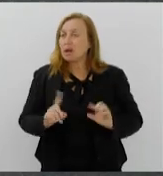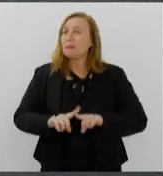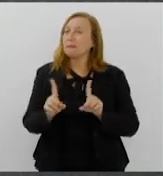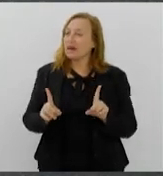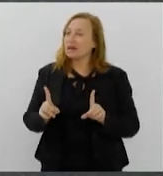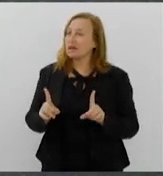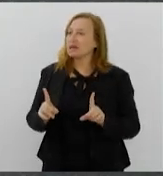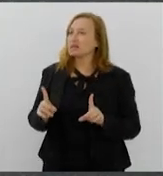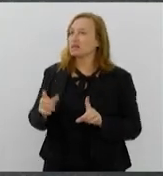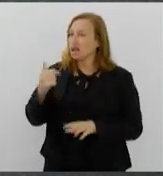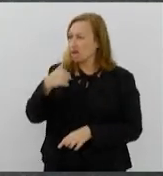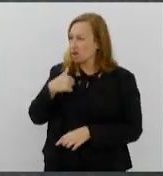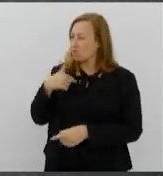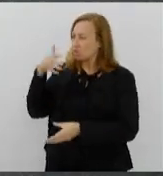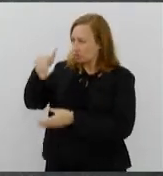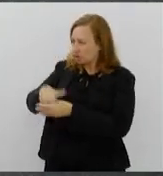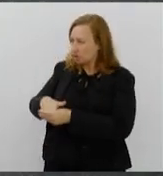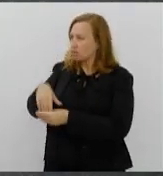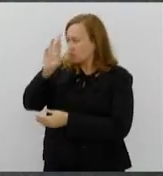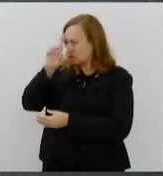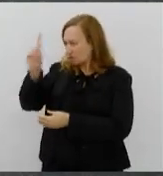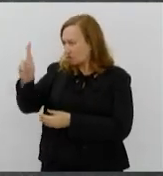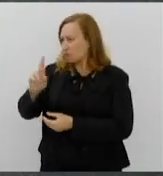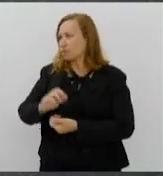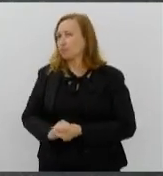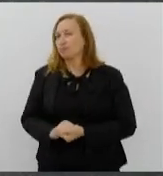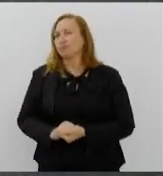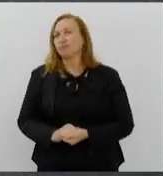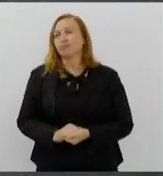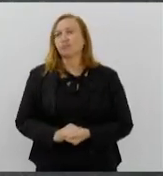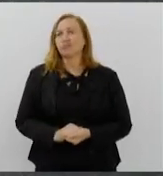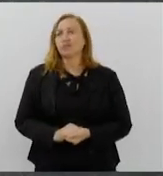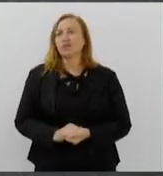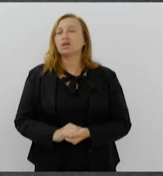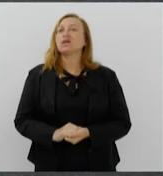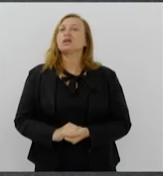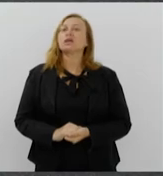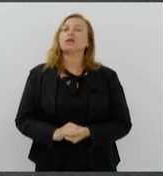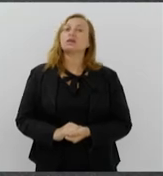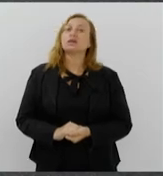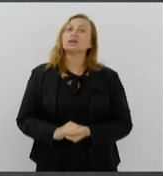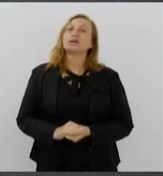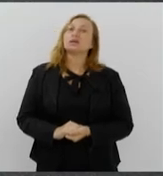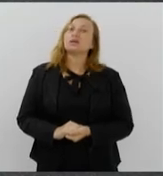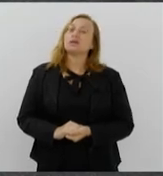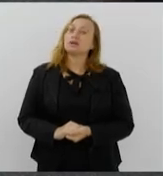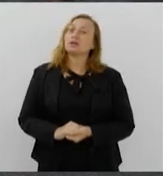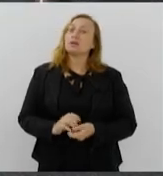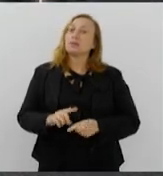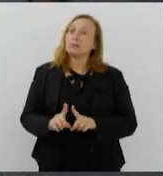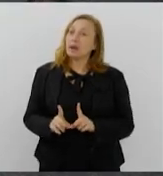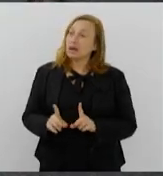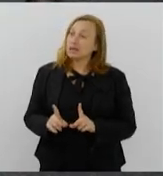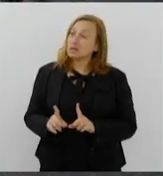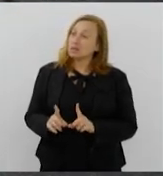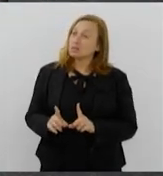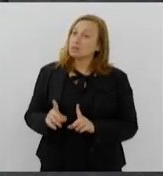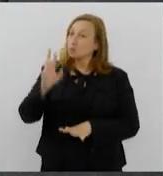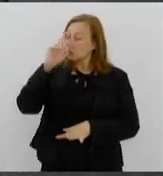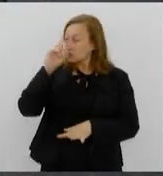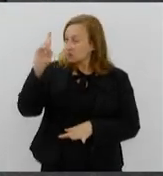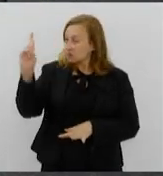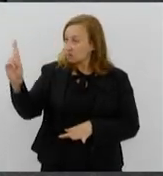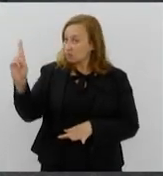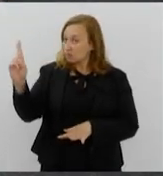seria seu eleitor. E, no meio do caminho, sua candidatura foi